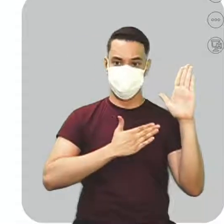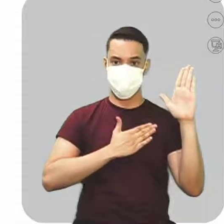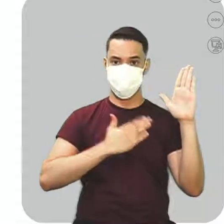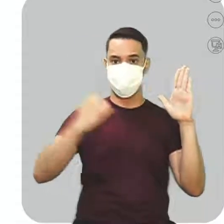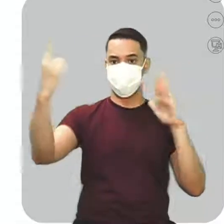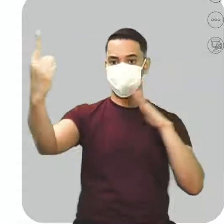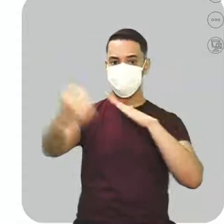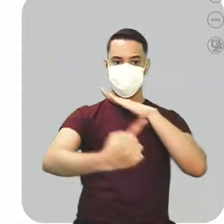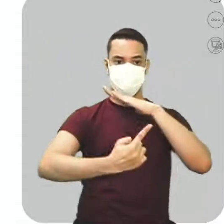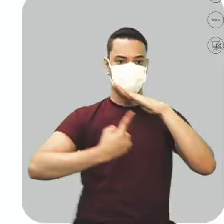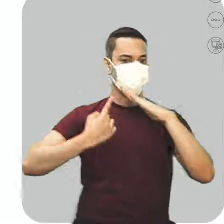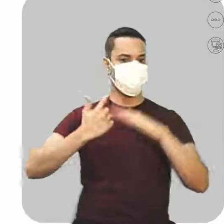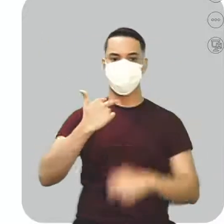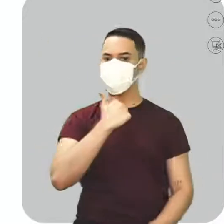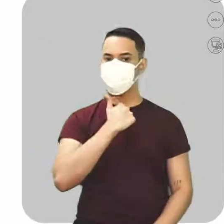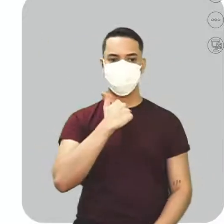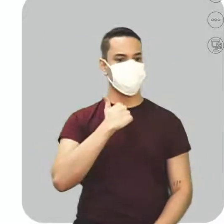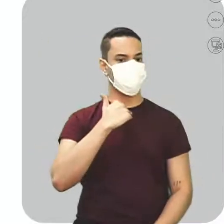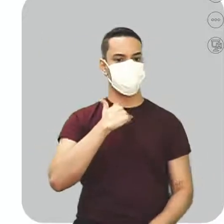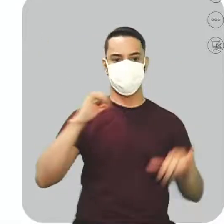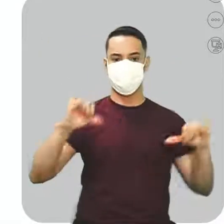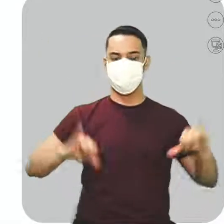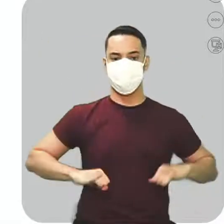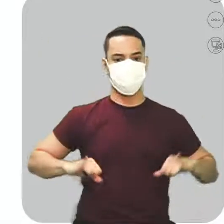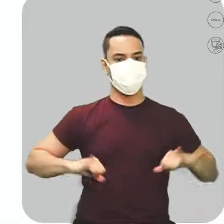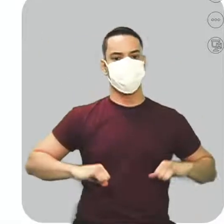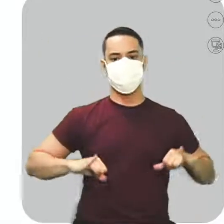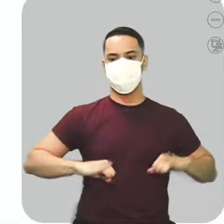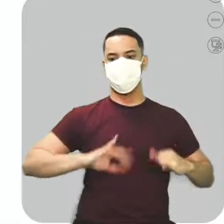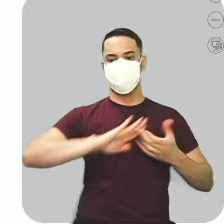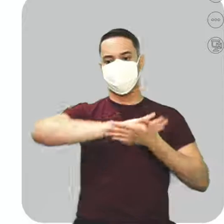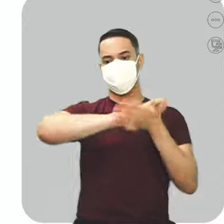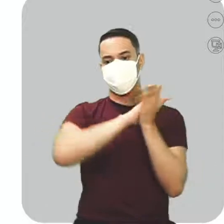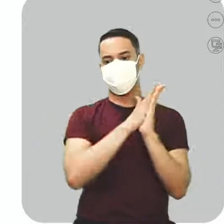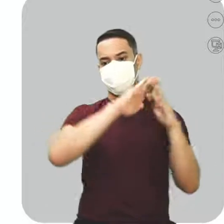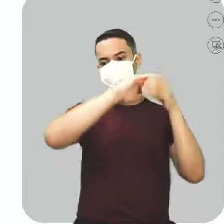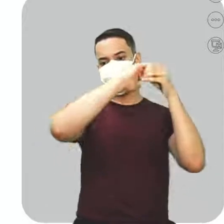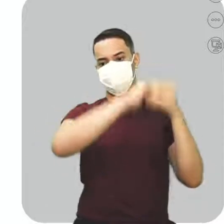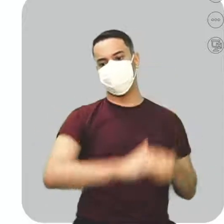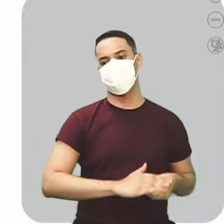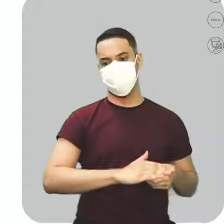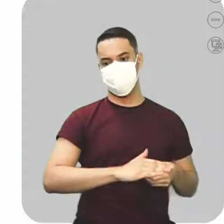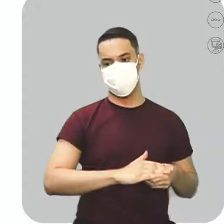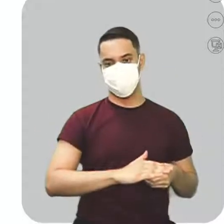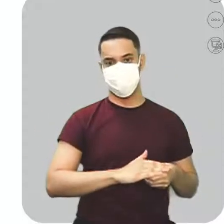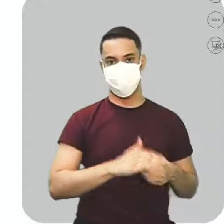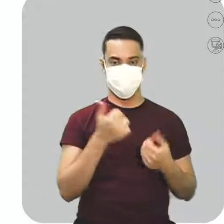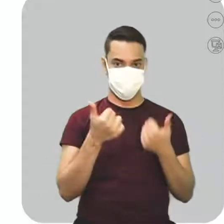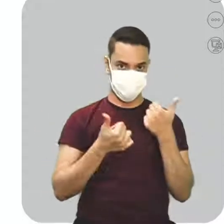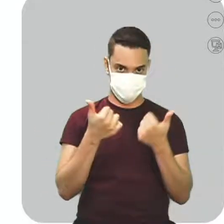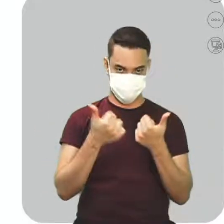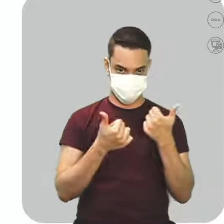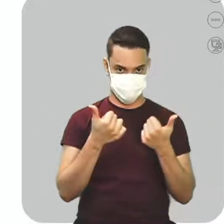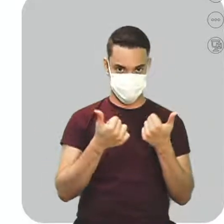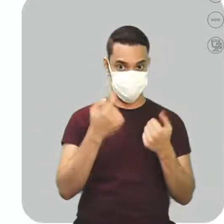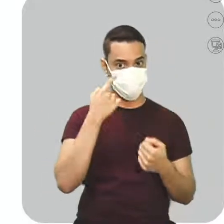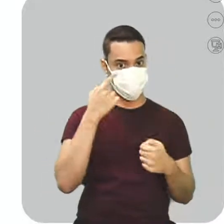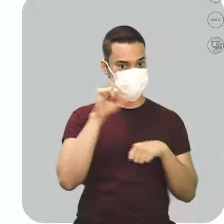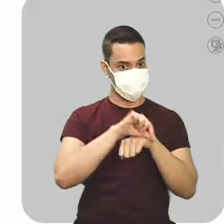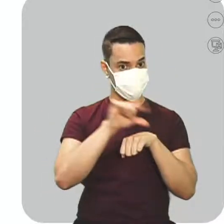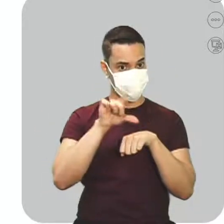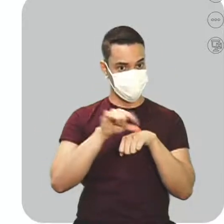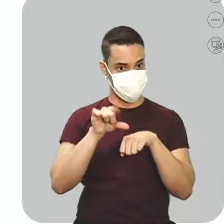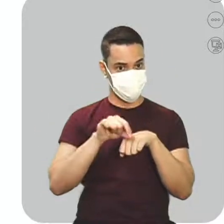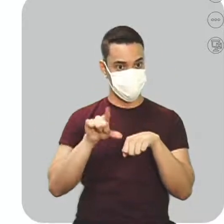cliente não pode sofrer tal discriminação. Belezinha? Olha o argumento dele. Se ele